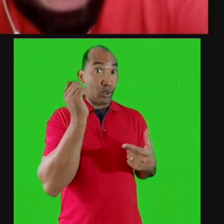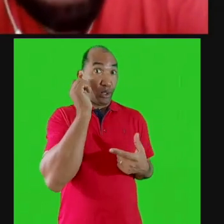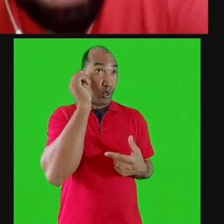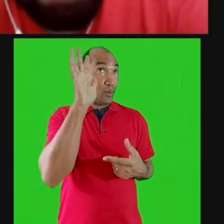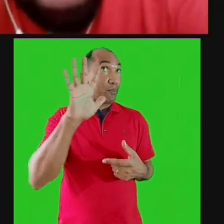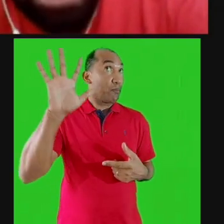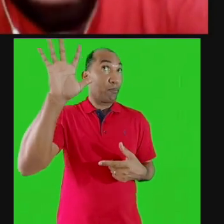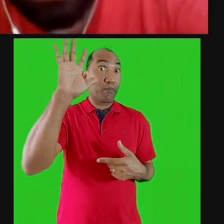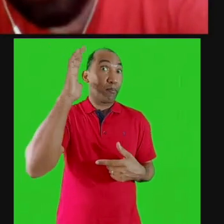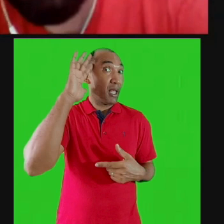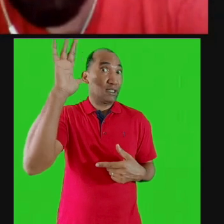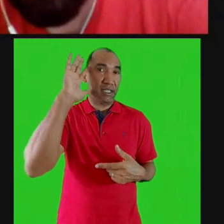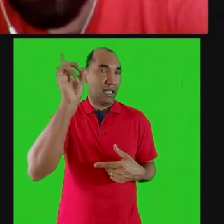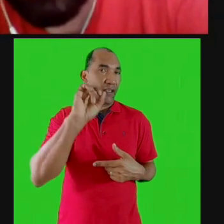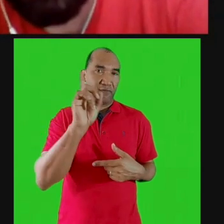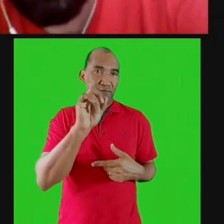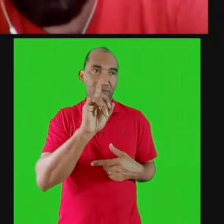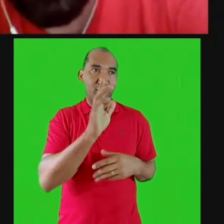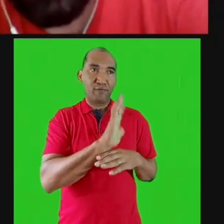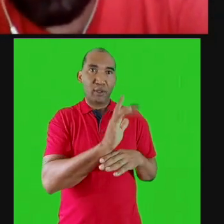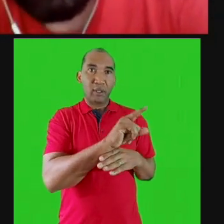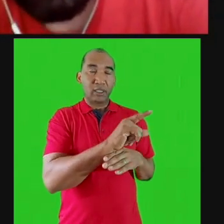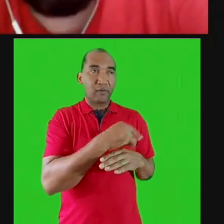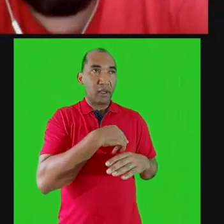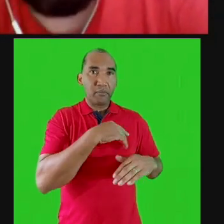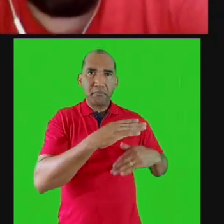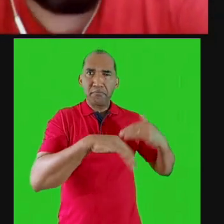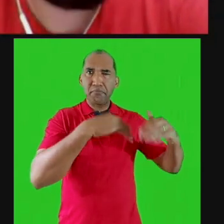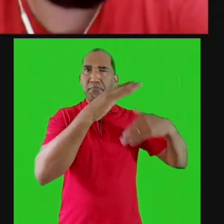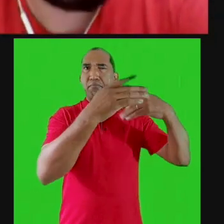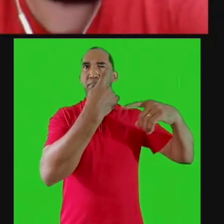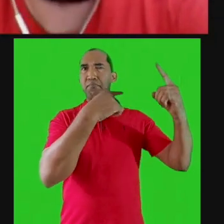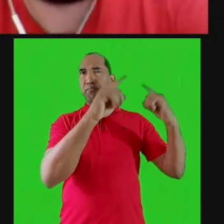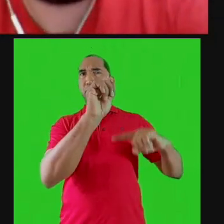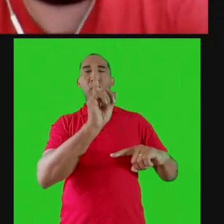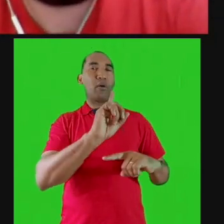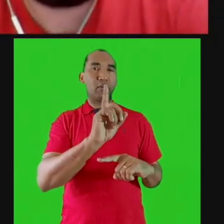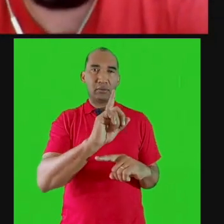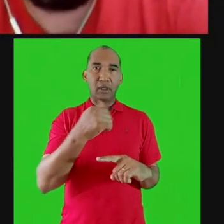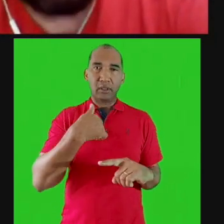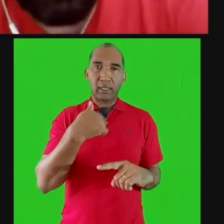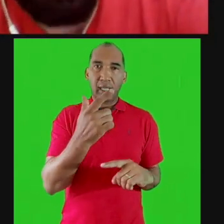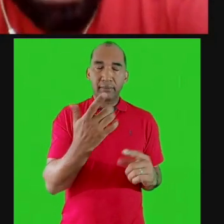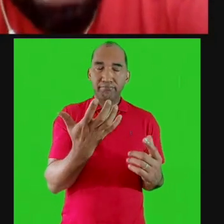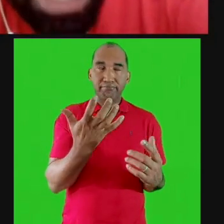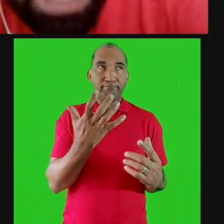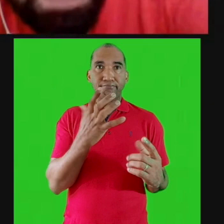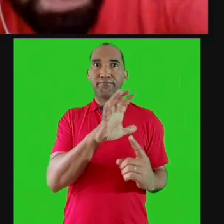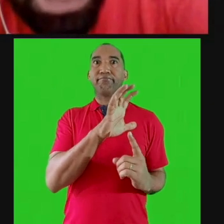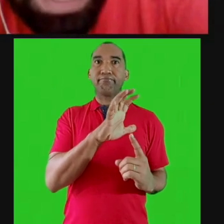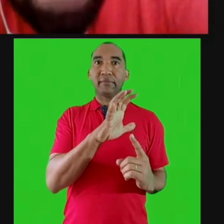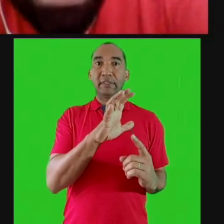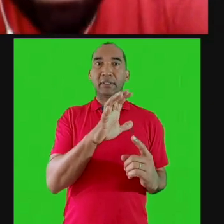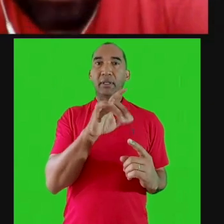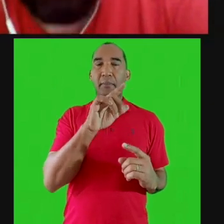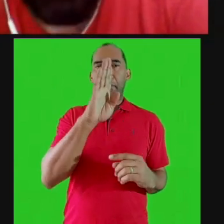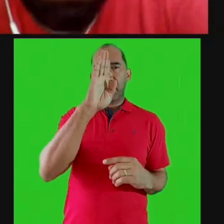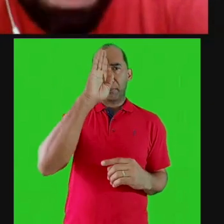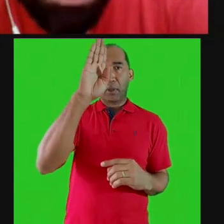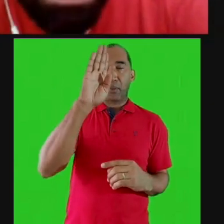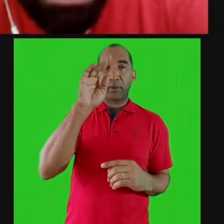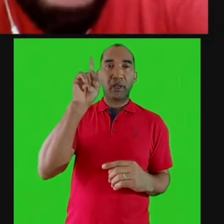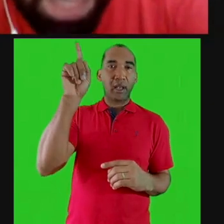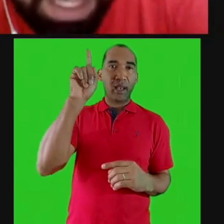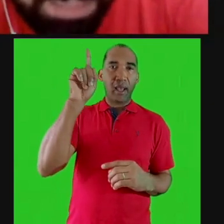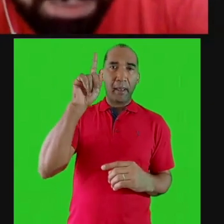tivesse esse apelo, essa colocação toda. Esse filme, ele tem um impacto muito grande na Universidade Estadual da Paraíba, porque na época eu era aluno da